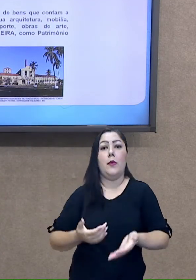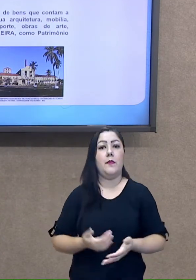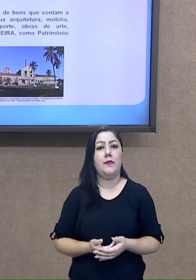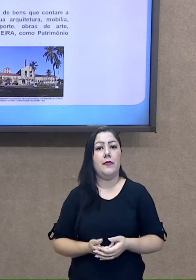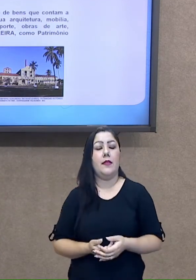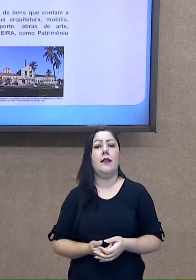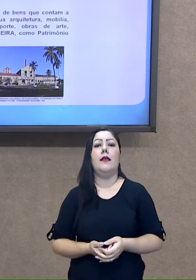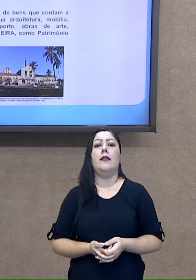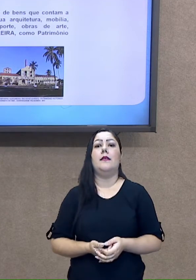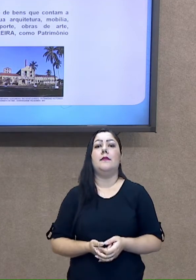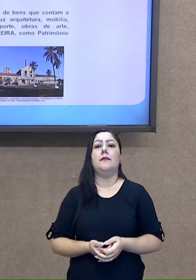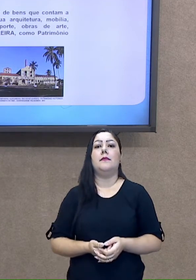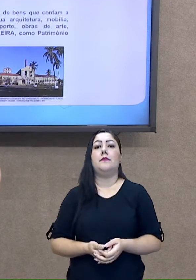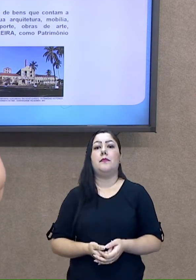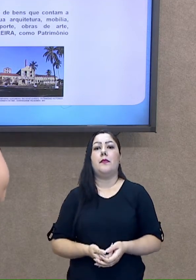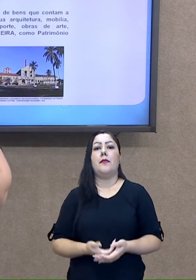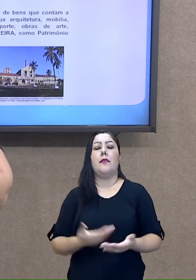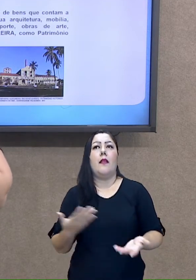pais, alguns